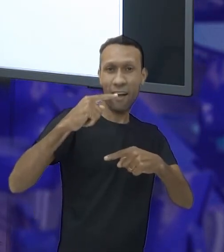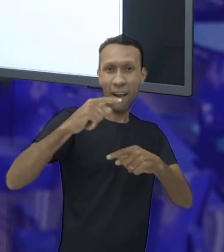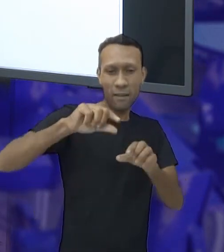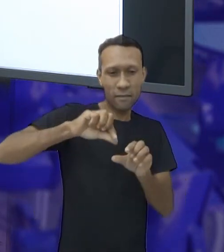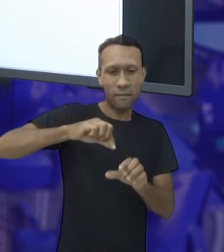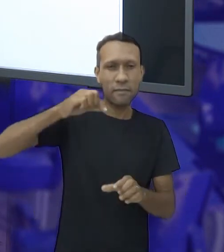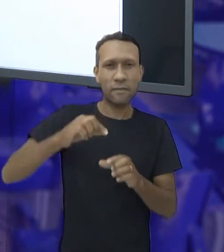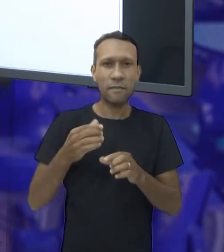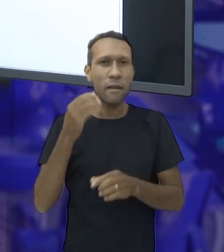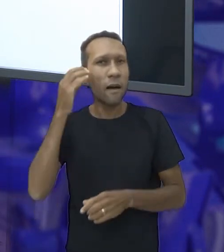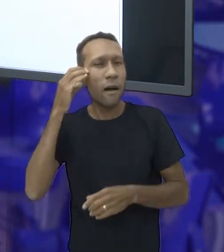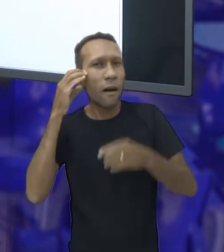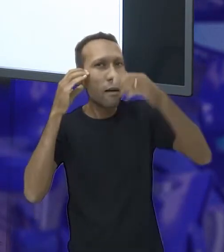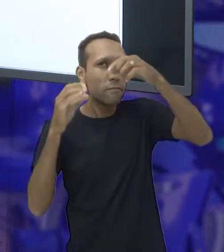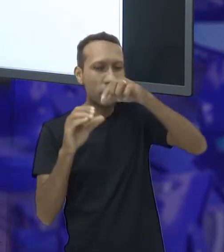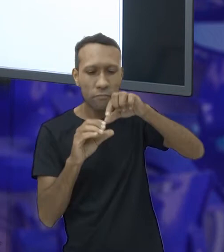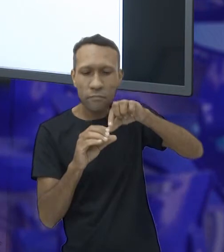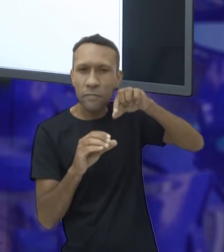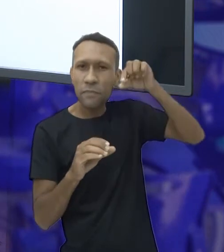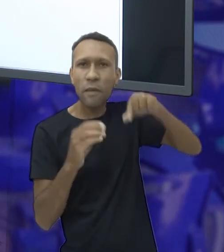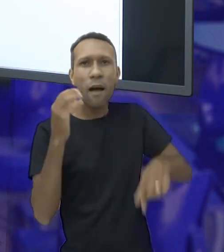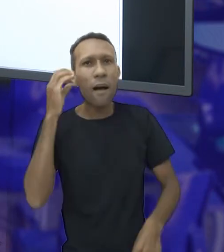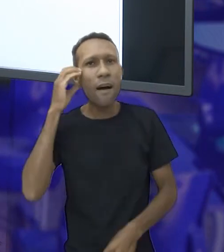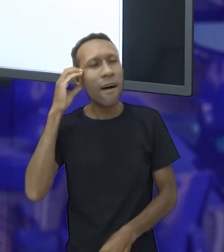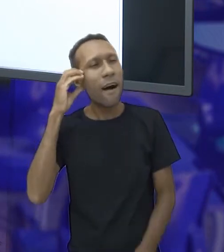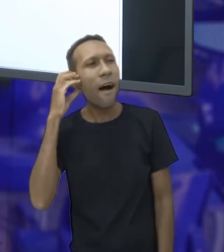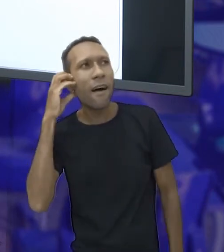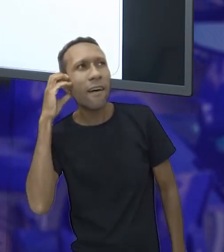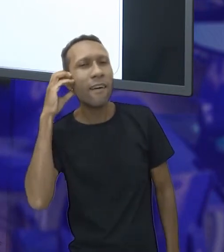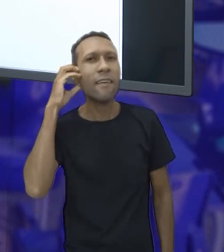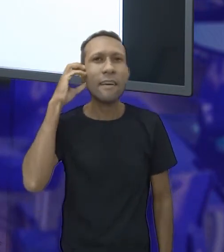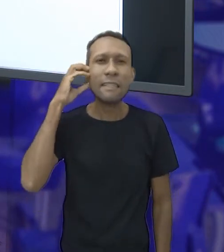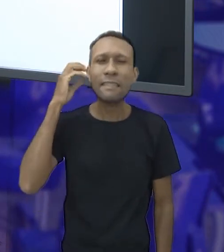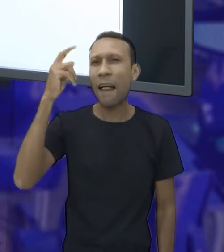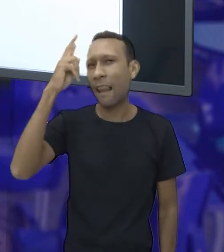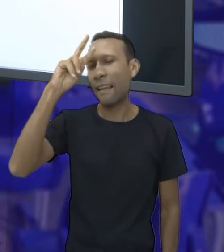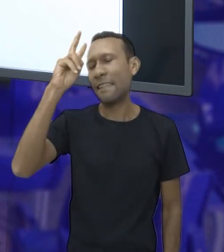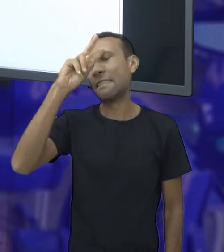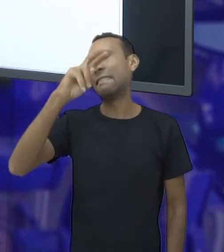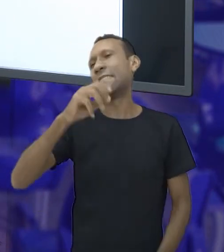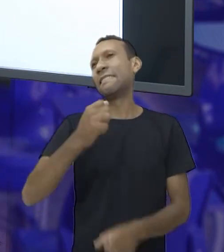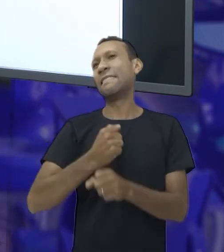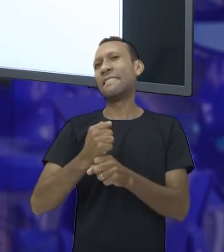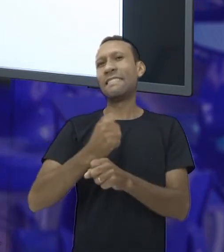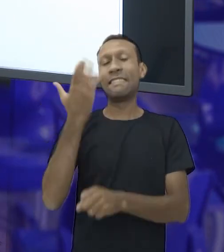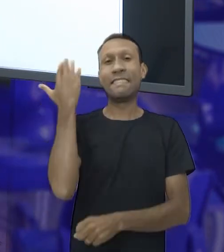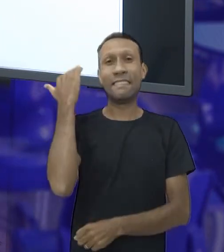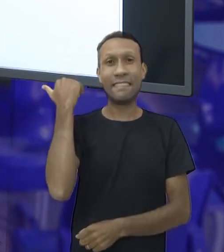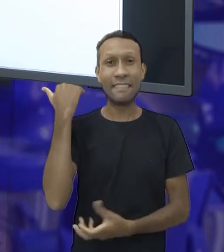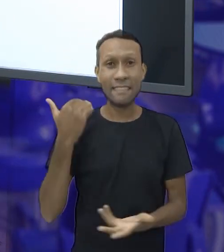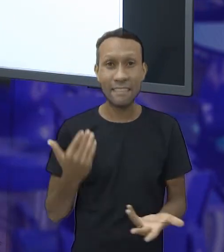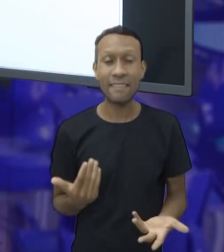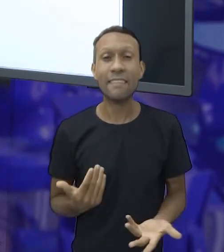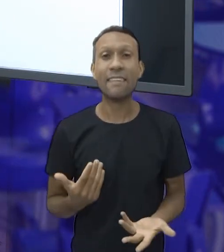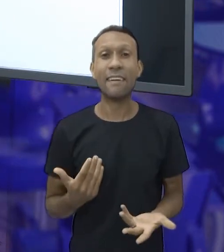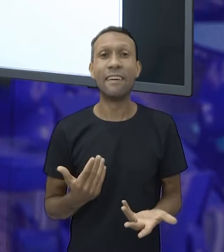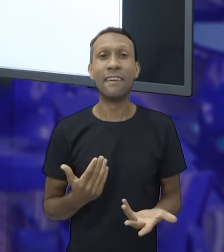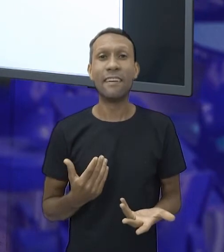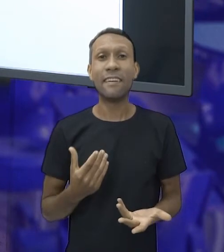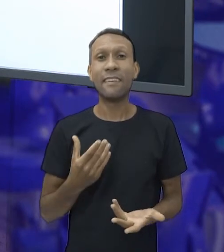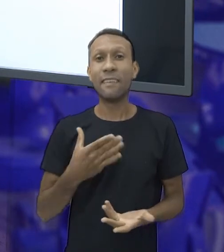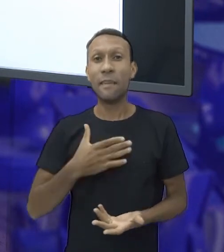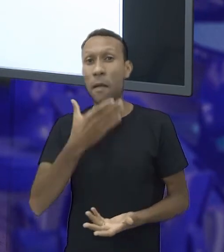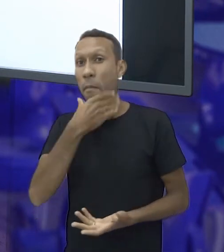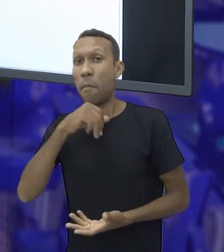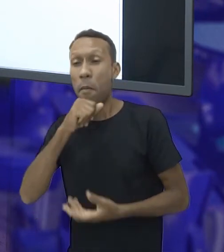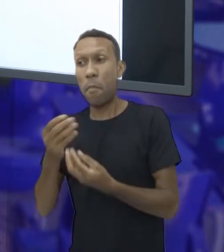falar e dizia alô, tinha um flipzinho, né? Esse celular na época, eu lembro como hoje, né? Me custou, aliás, a mim não, meu